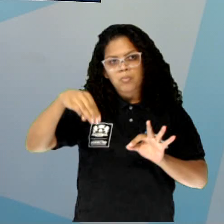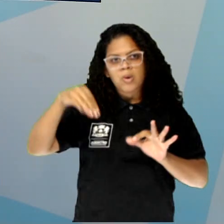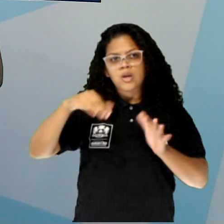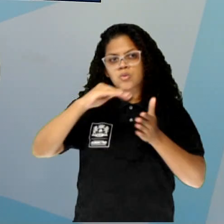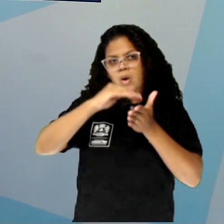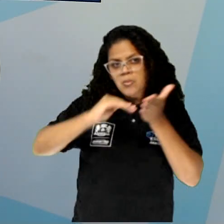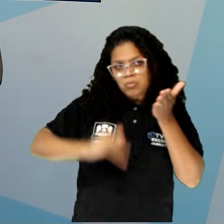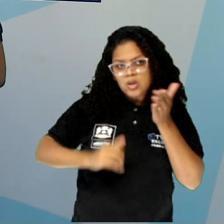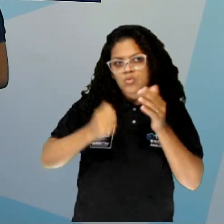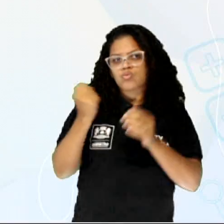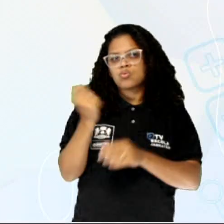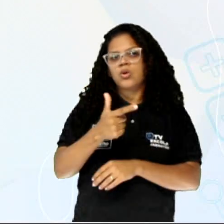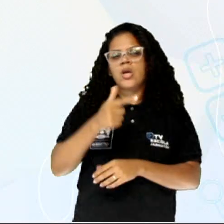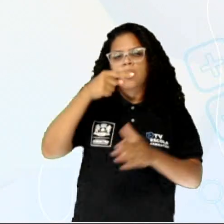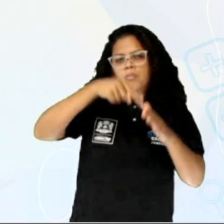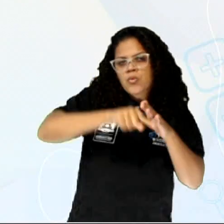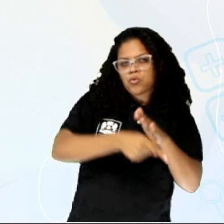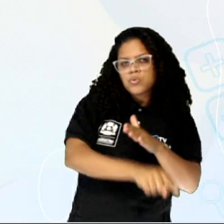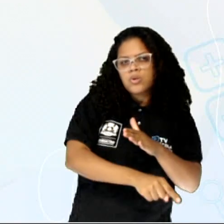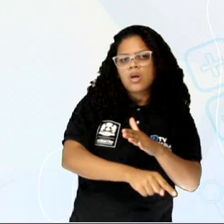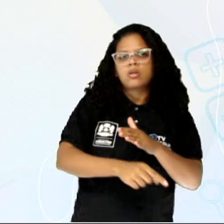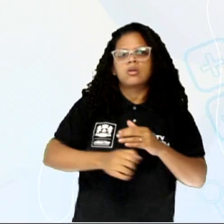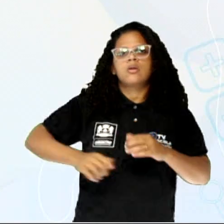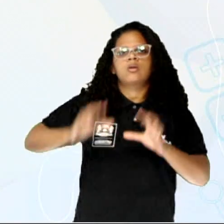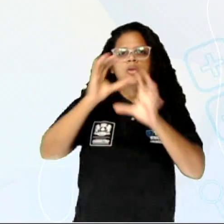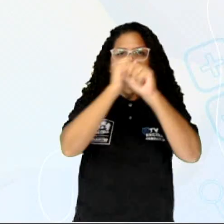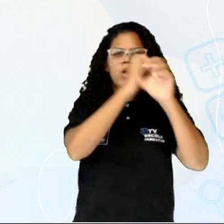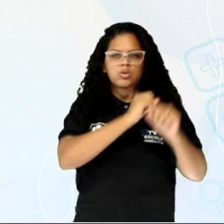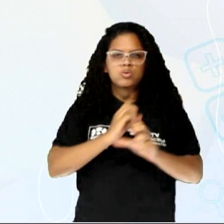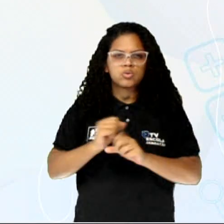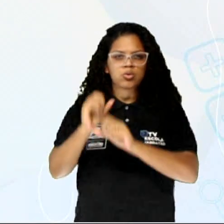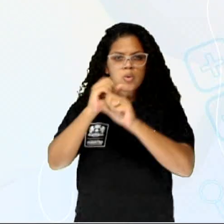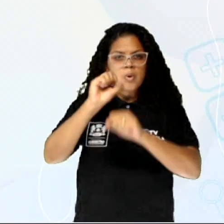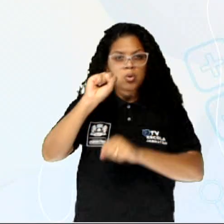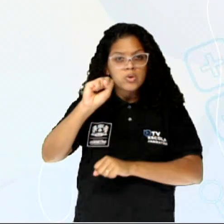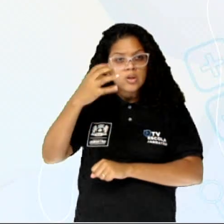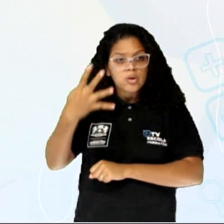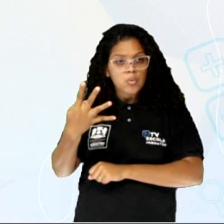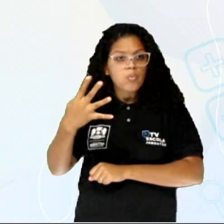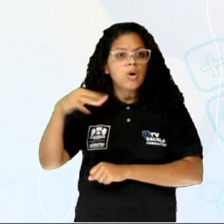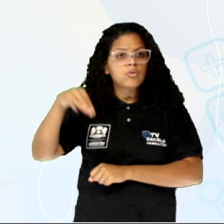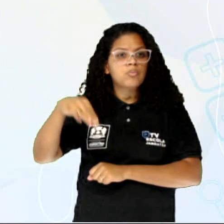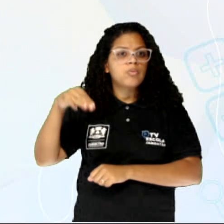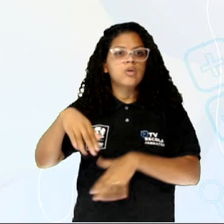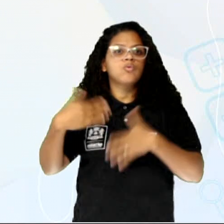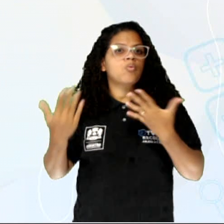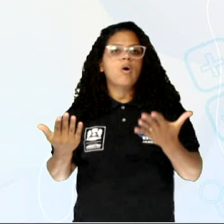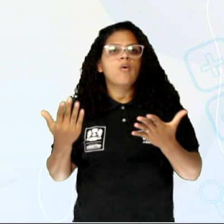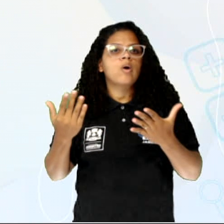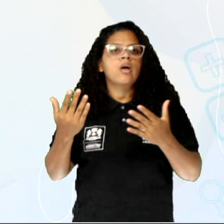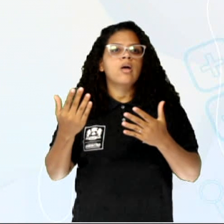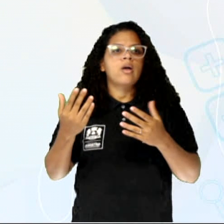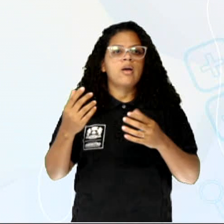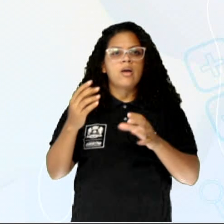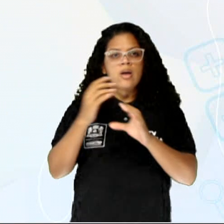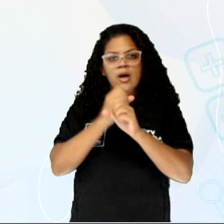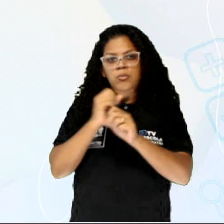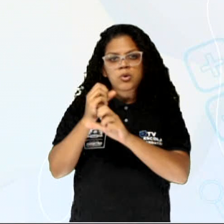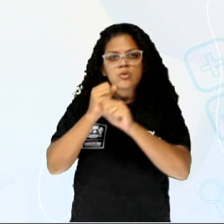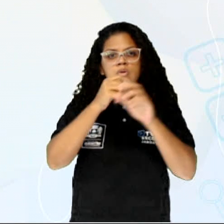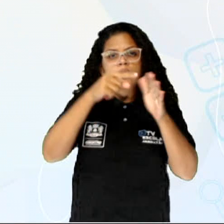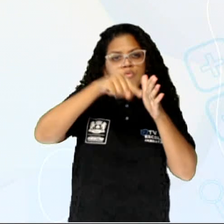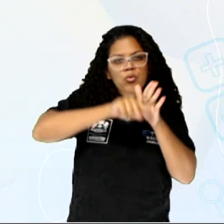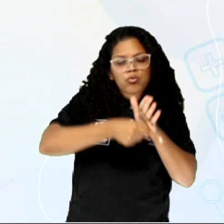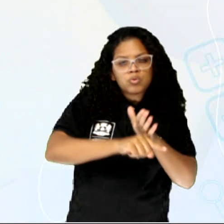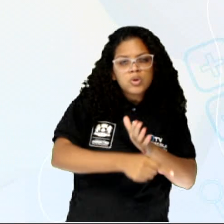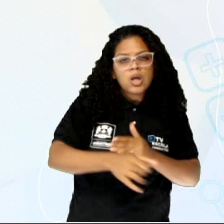que a profundidade. O perímetro do terreno mede 84. Qual é a medida de comprimento da profundidade do terreno? E qual